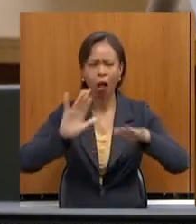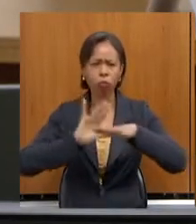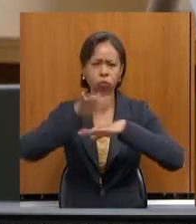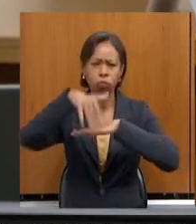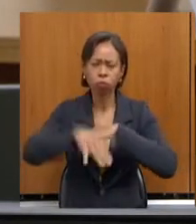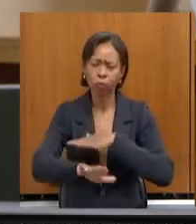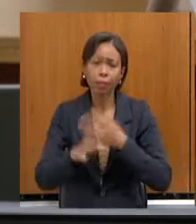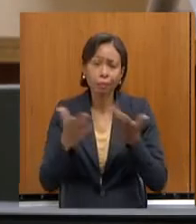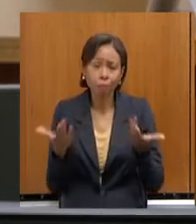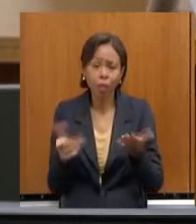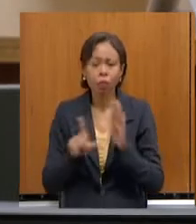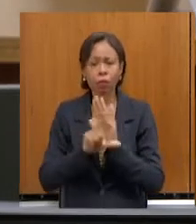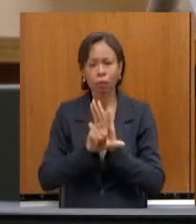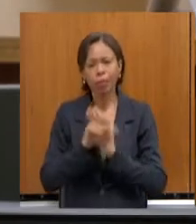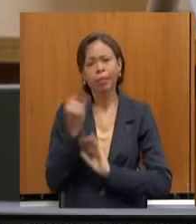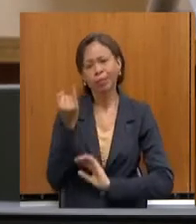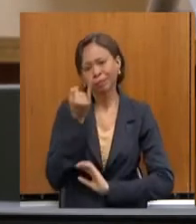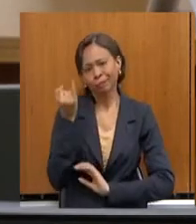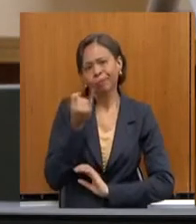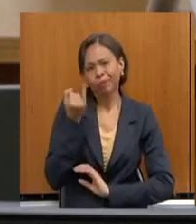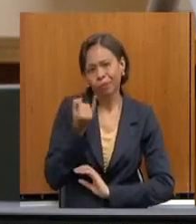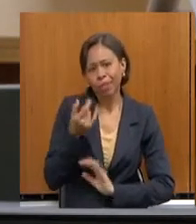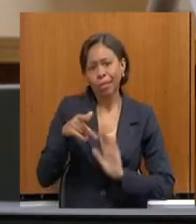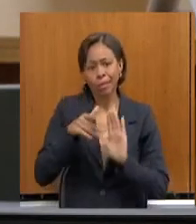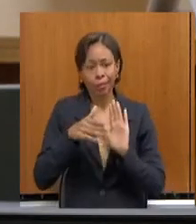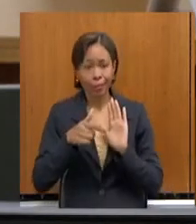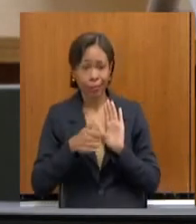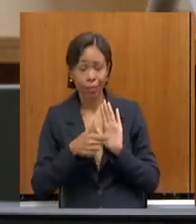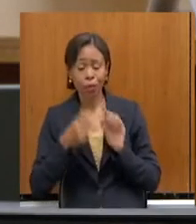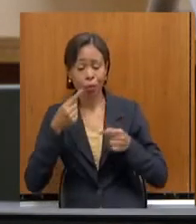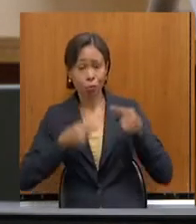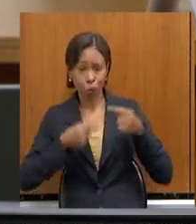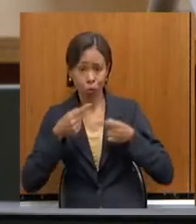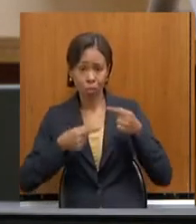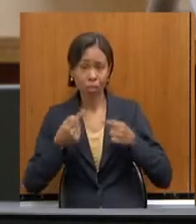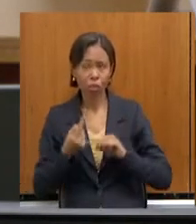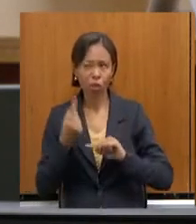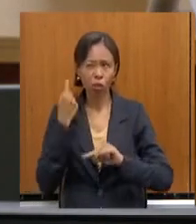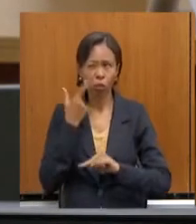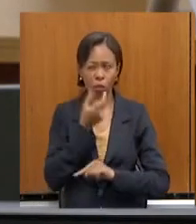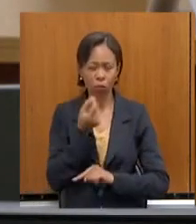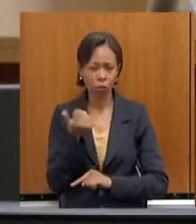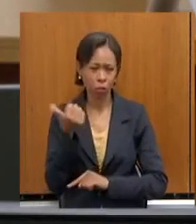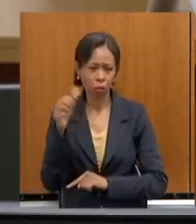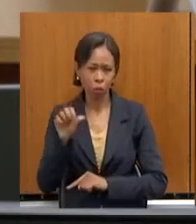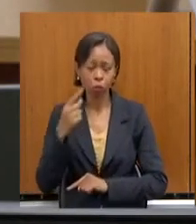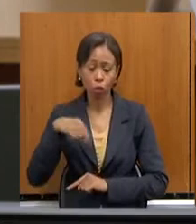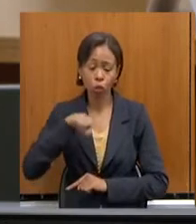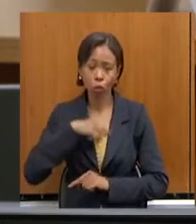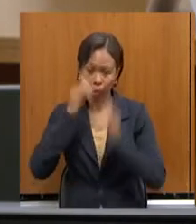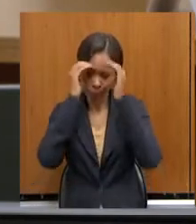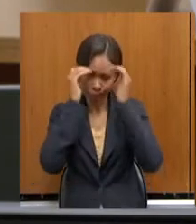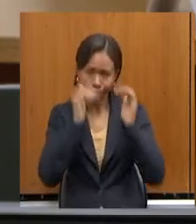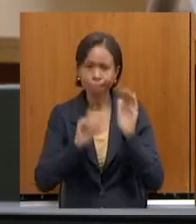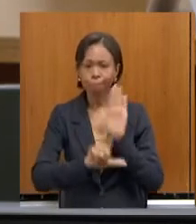da política estadual de segurança de barragem 2019 e nós trabalhamos para que essa lei fosse regulamentada